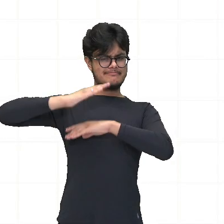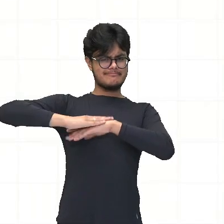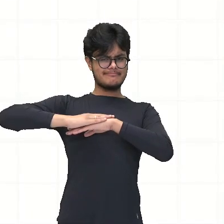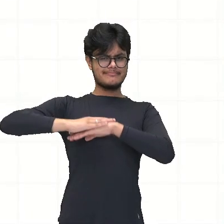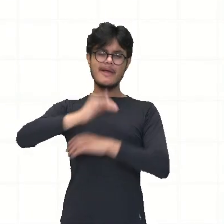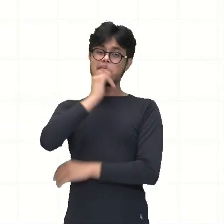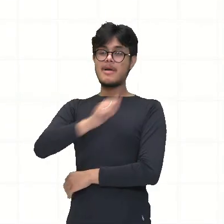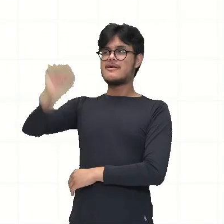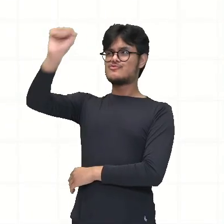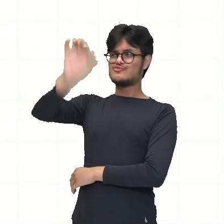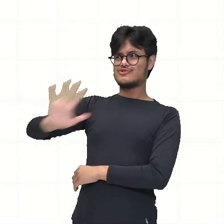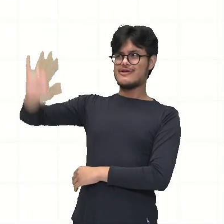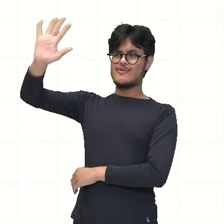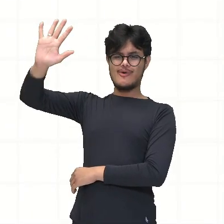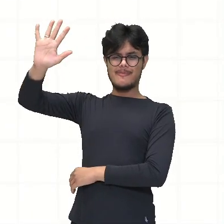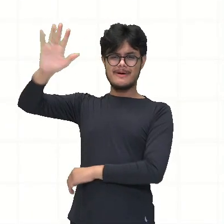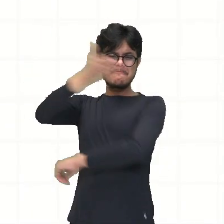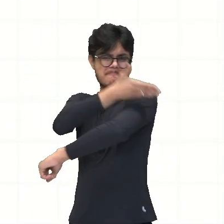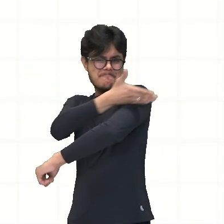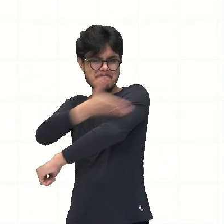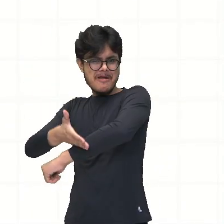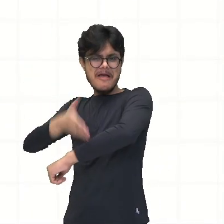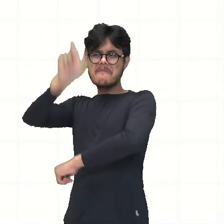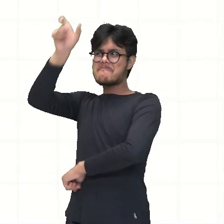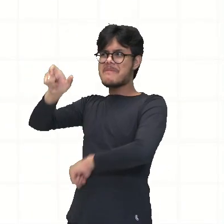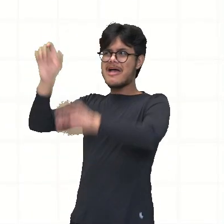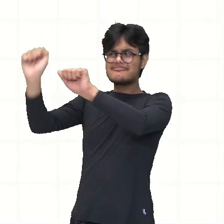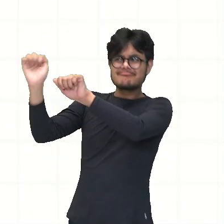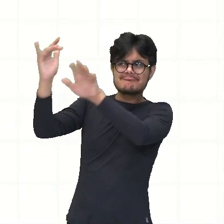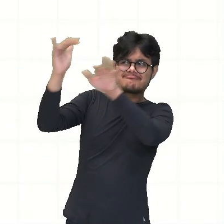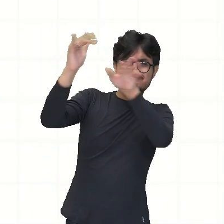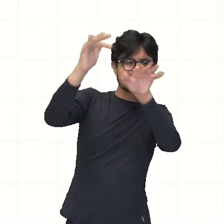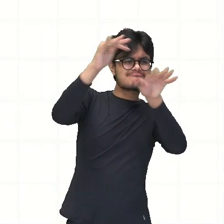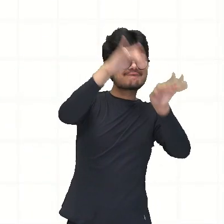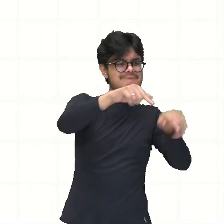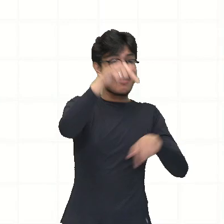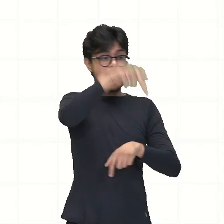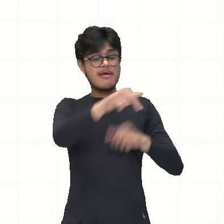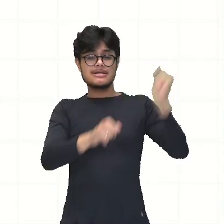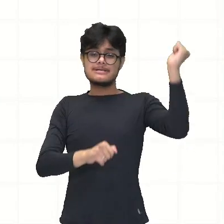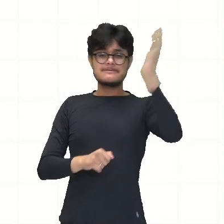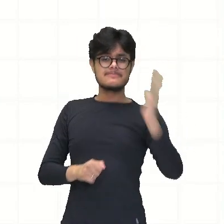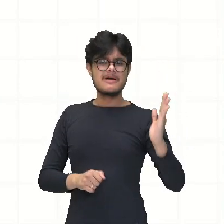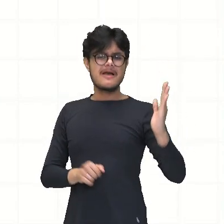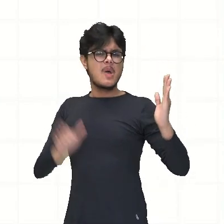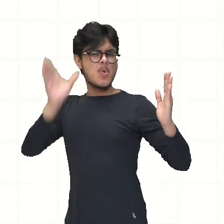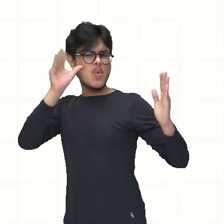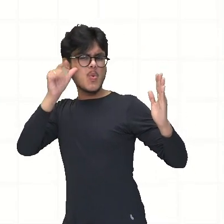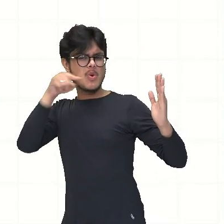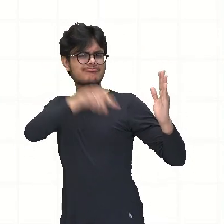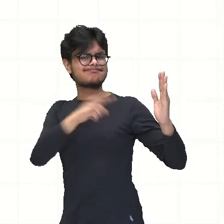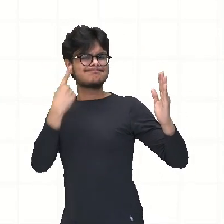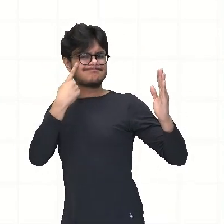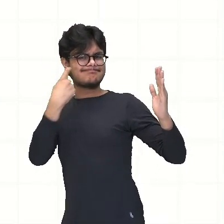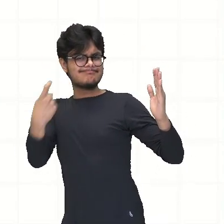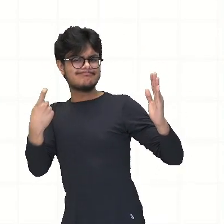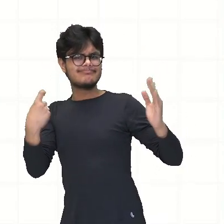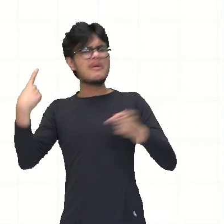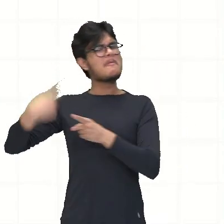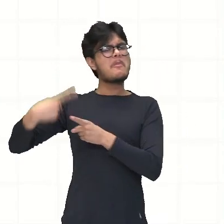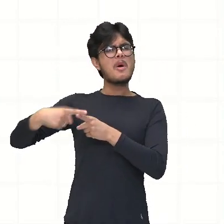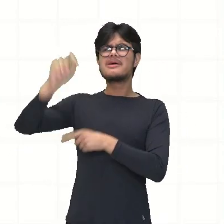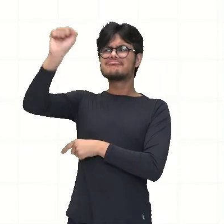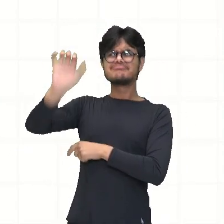Brasil, principalmente aí nós temos os fatores, né, que são os fatores atrativos, o que é que vai fazer com que eu saia do